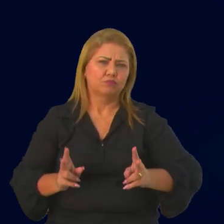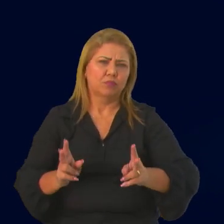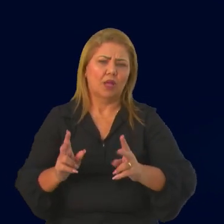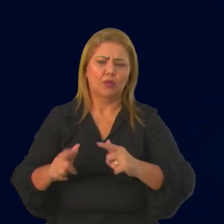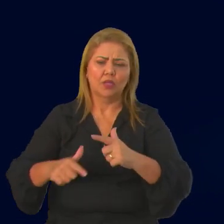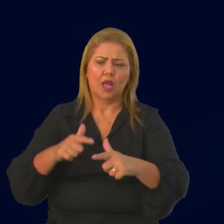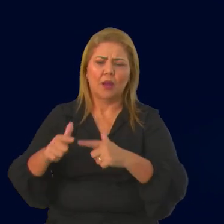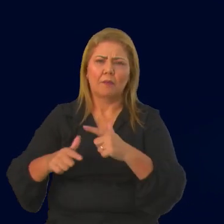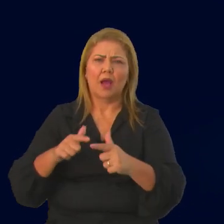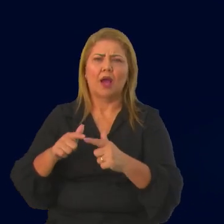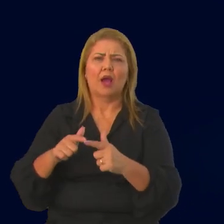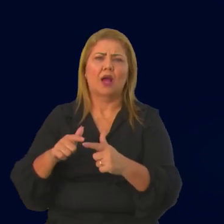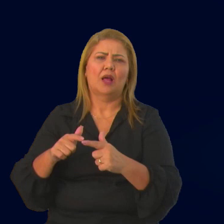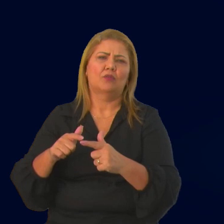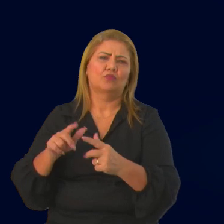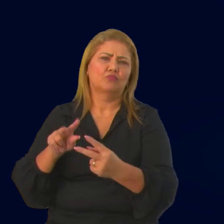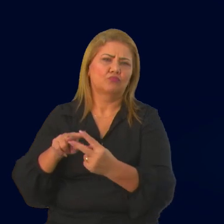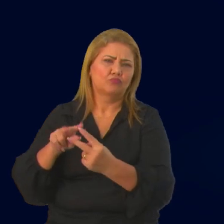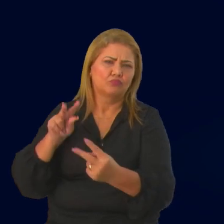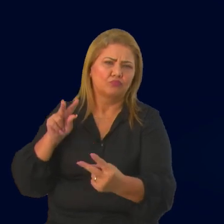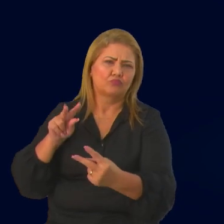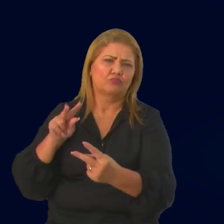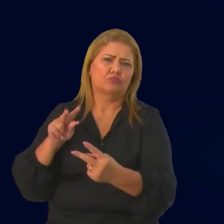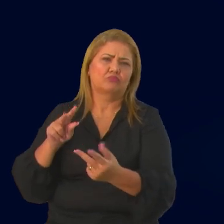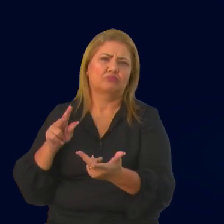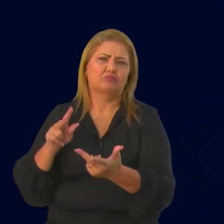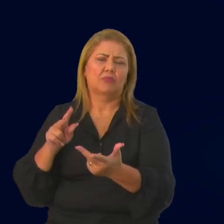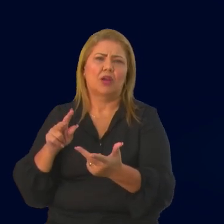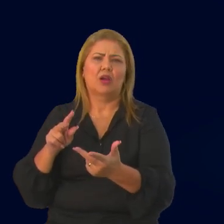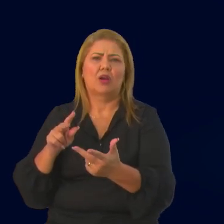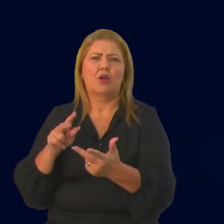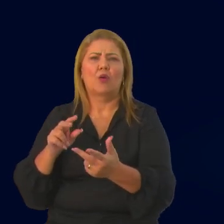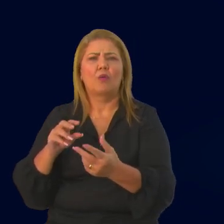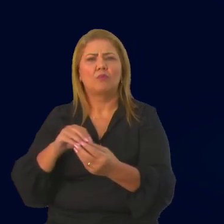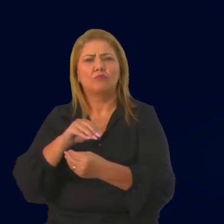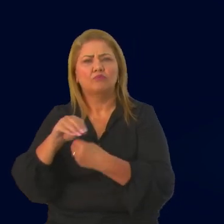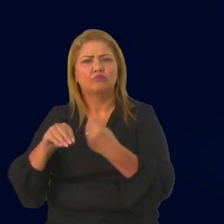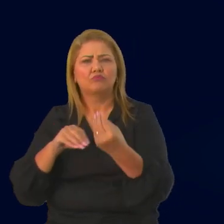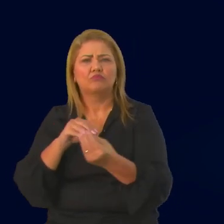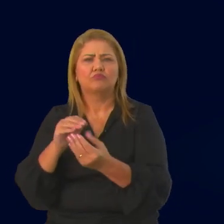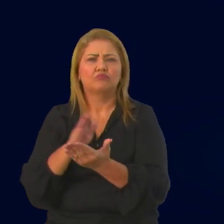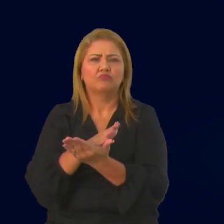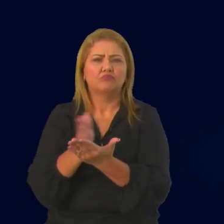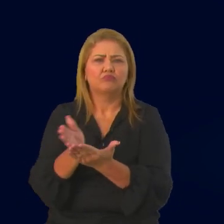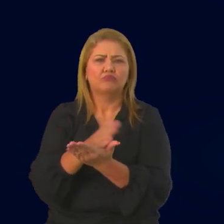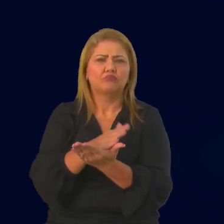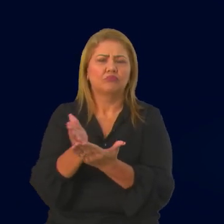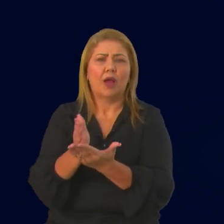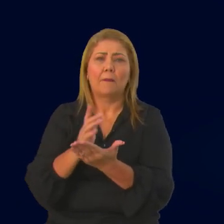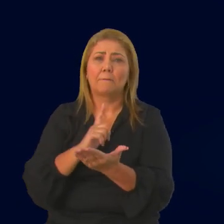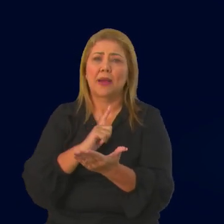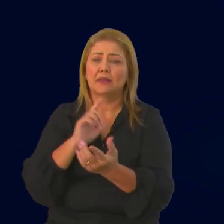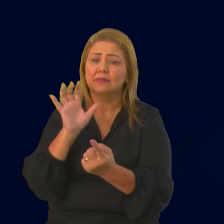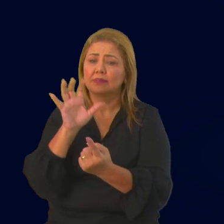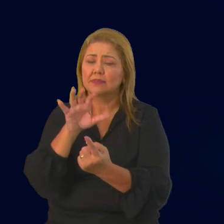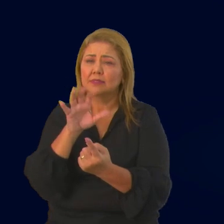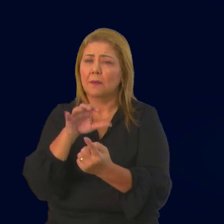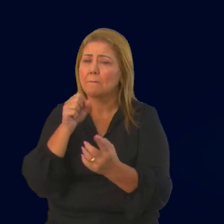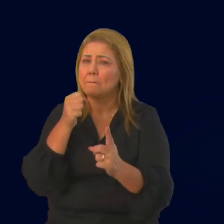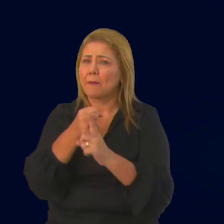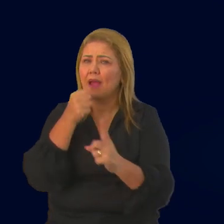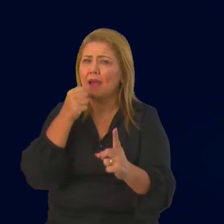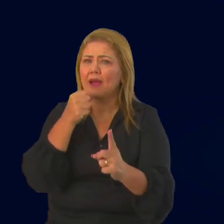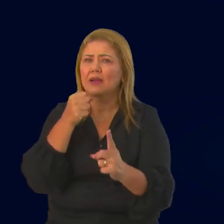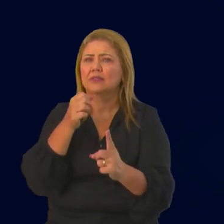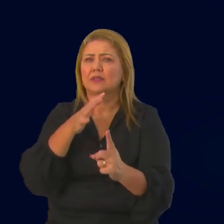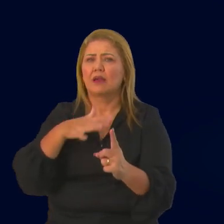em home office, outras híbrido. Mas isso gera, com certeza, e tem gerado impactos